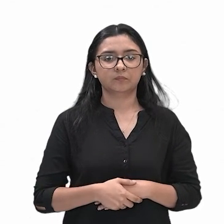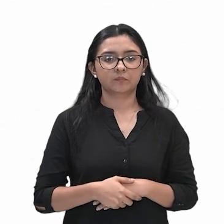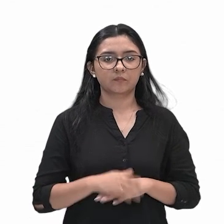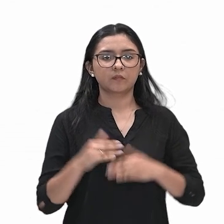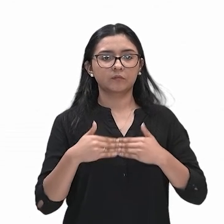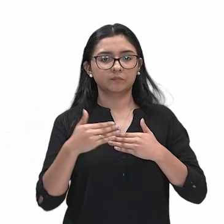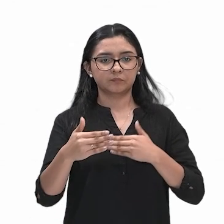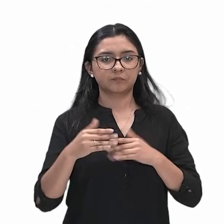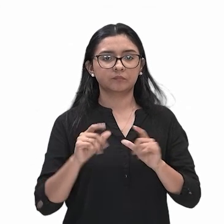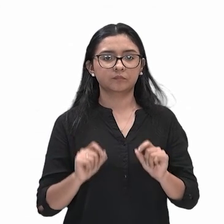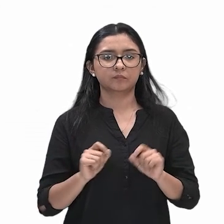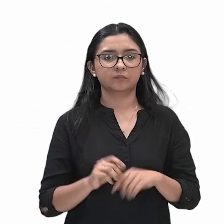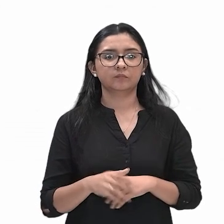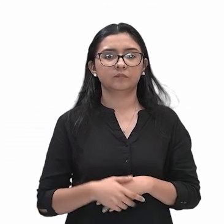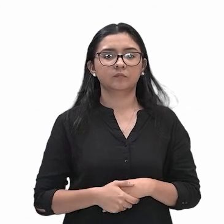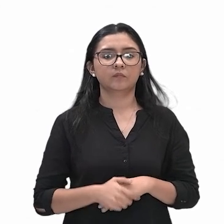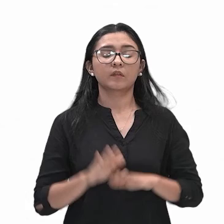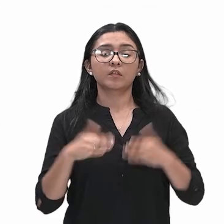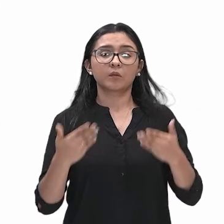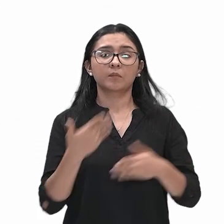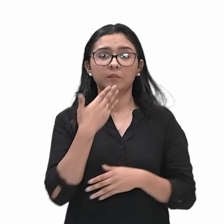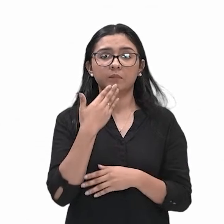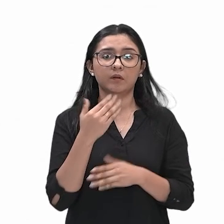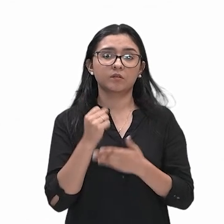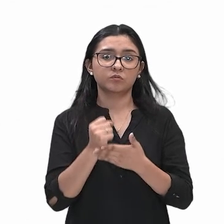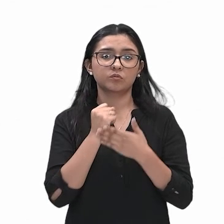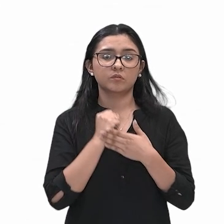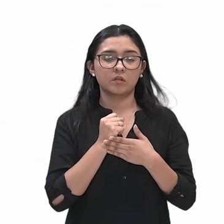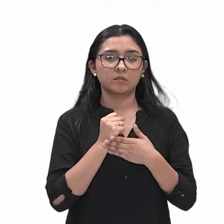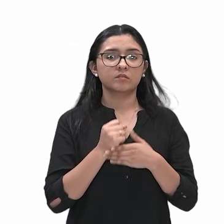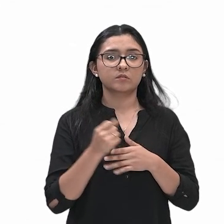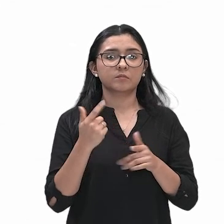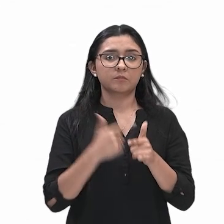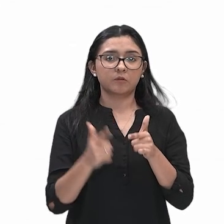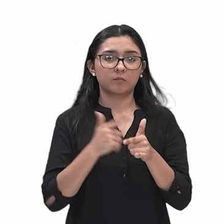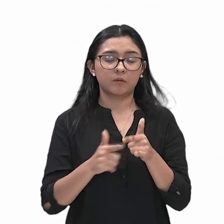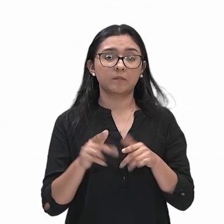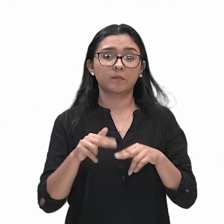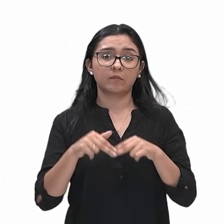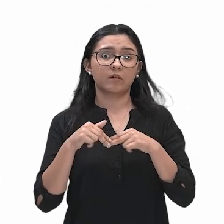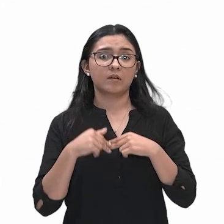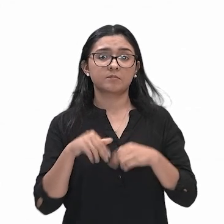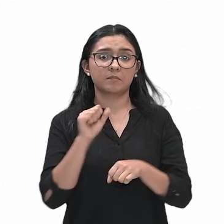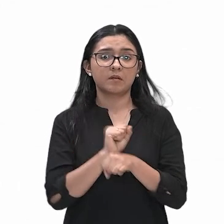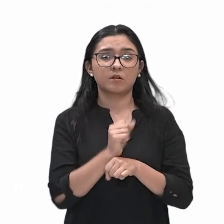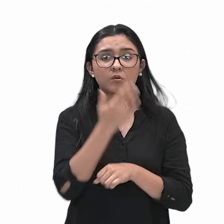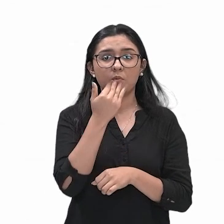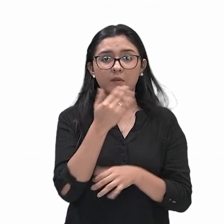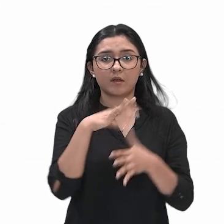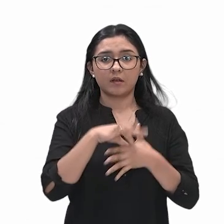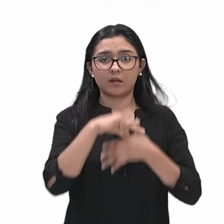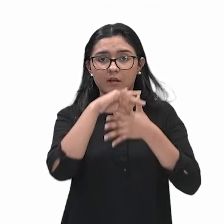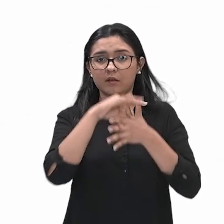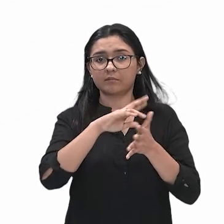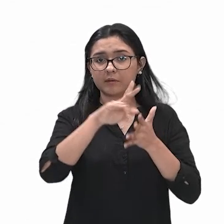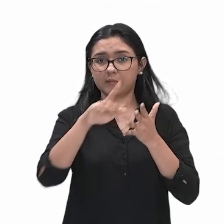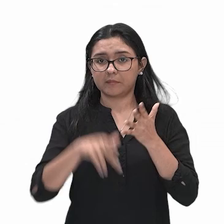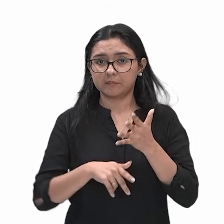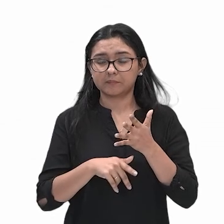continuar. Para suprir o déficit nutricional, porque eles deixaram de comer carne, né? Carne